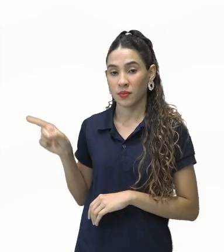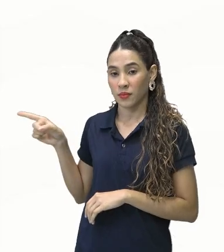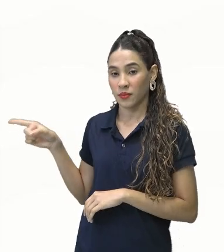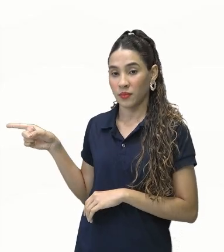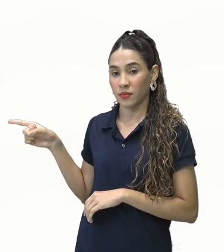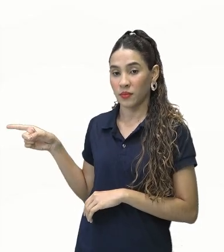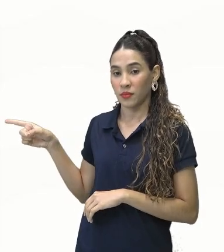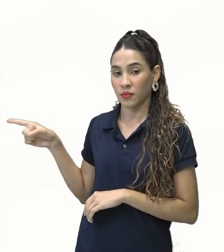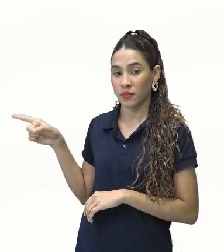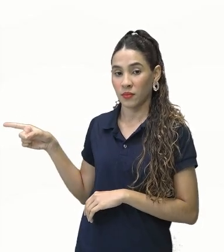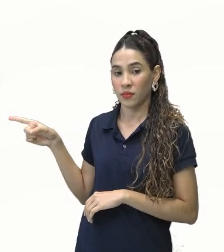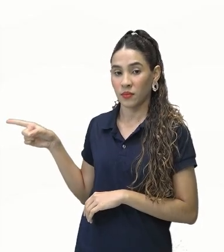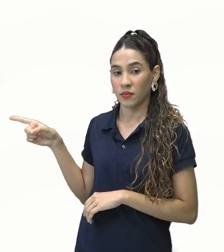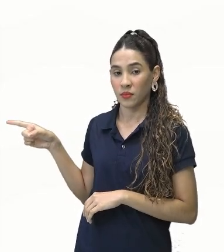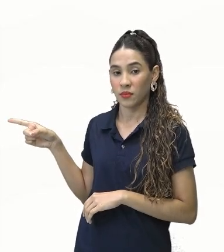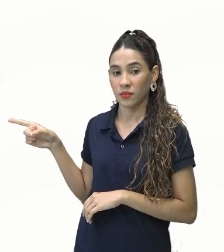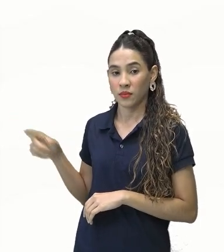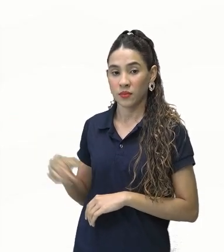ok?